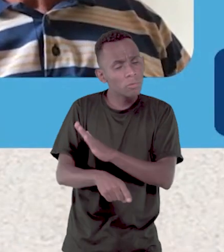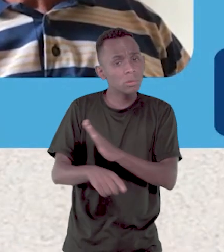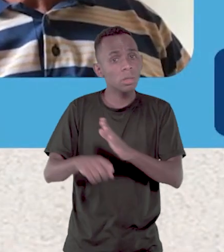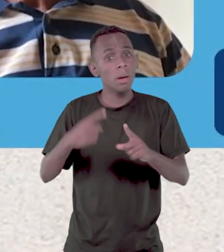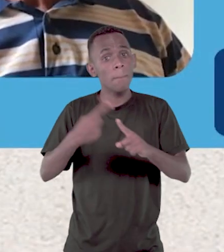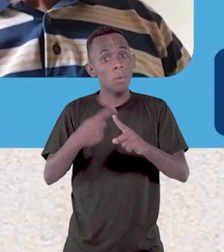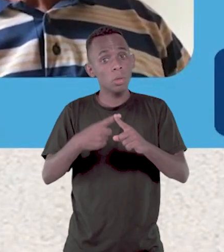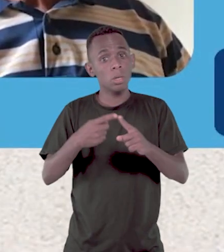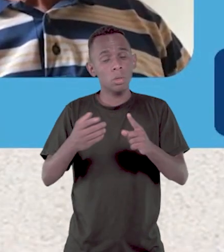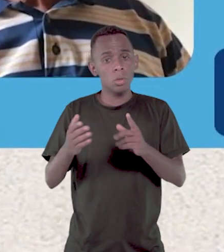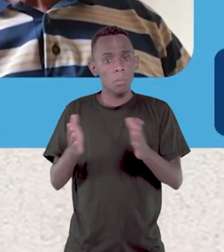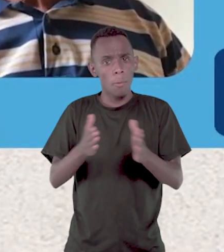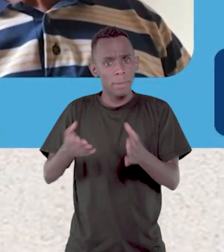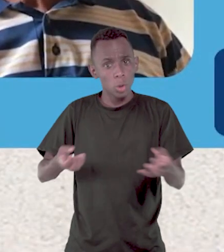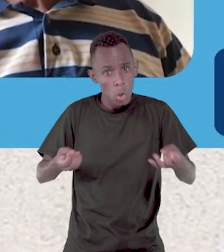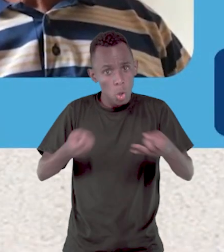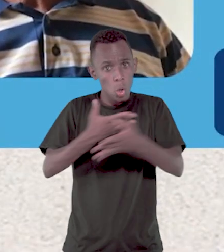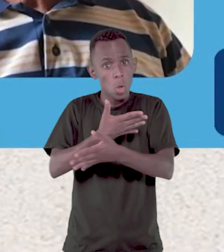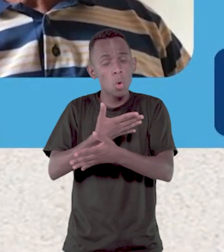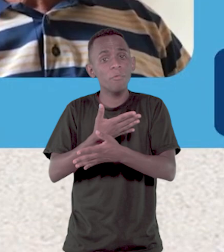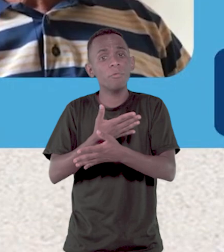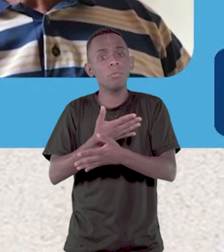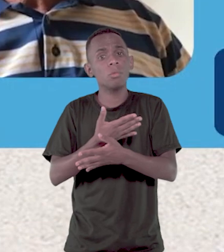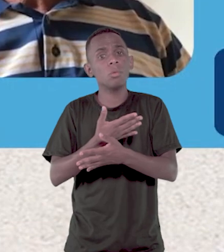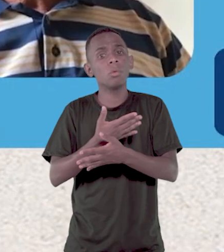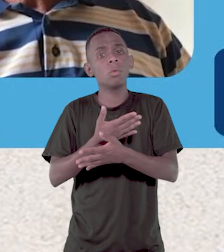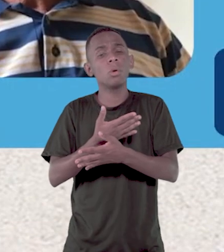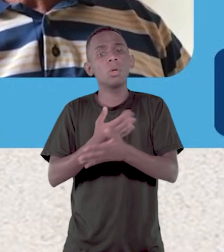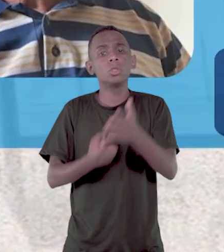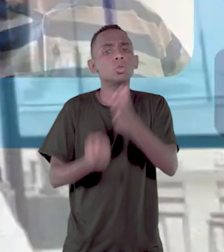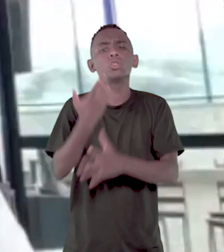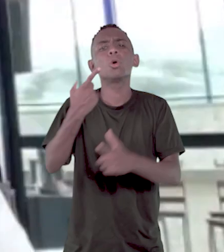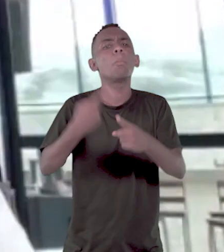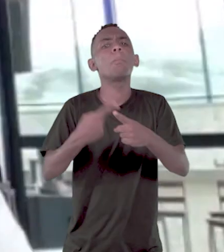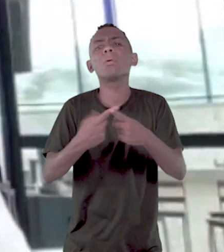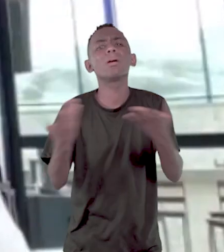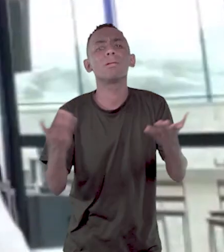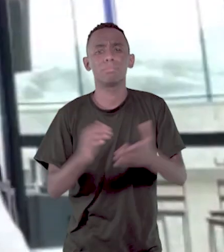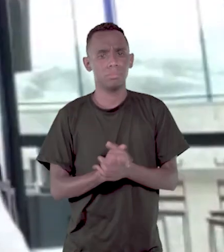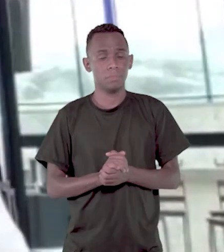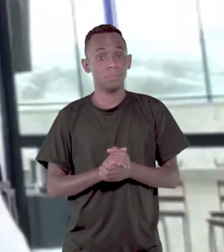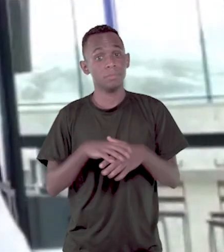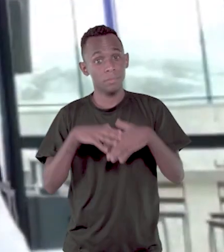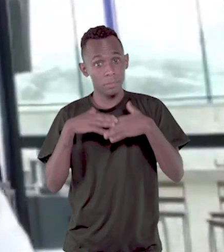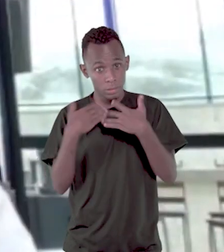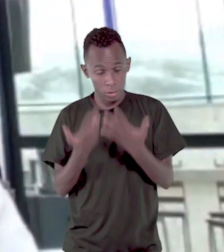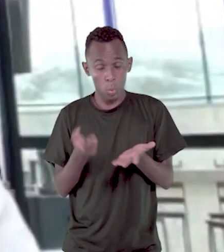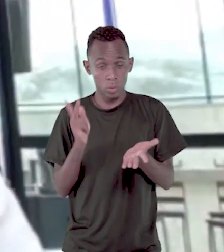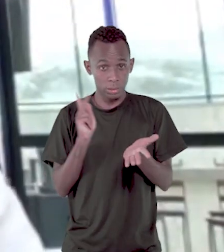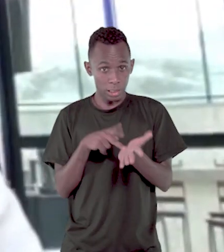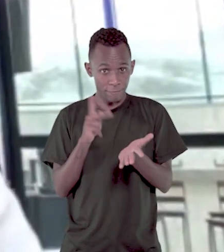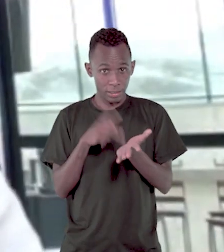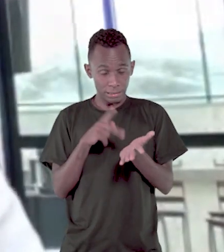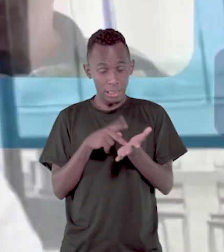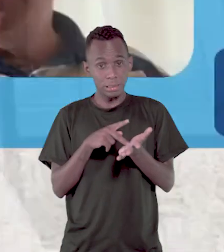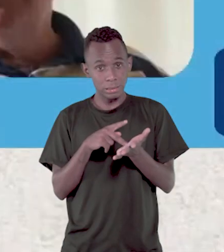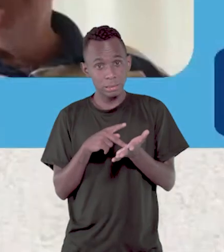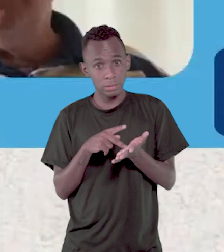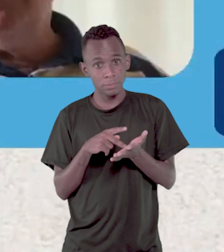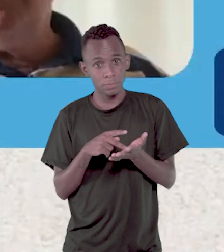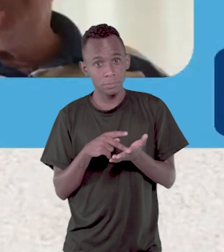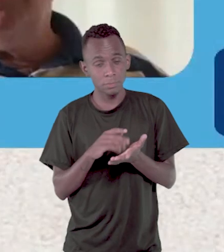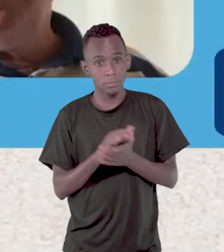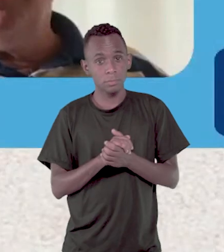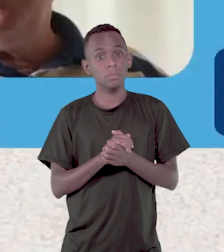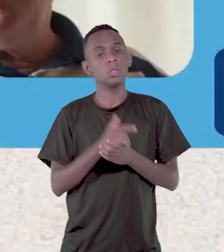aprofundada. O modernismo surgiu para combater quem e o quê? Então, na